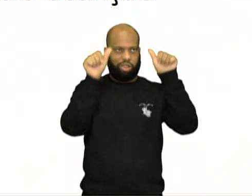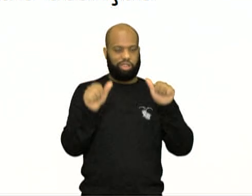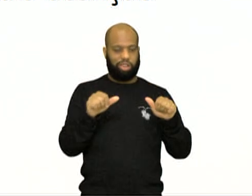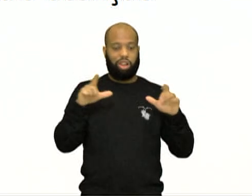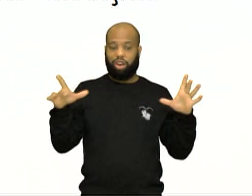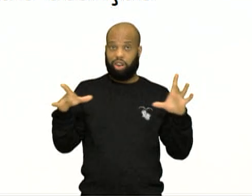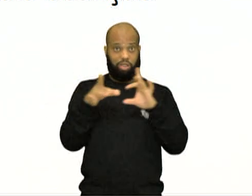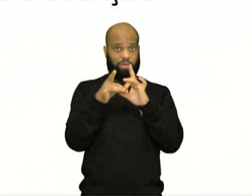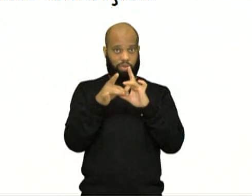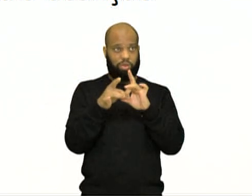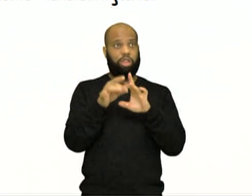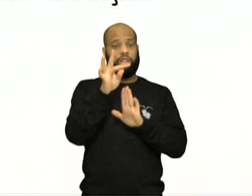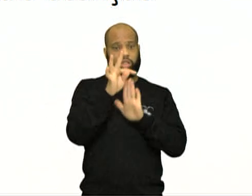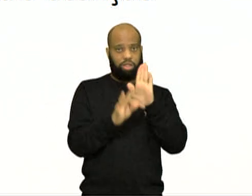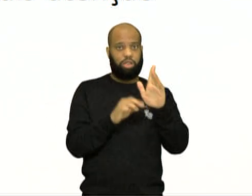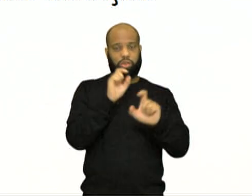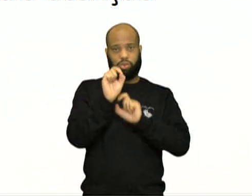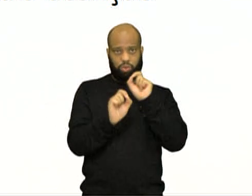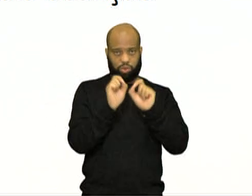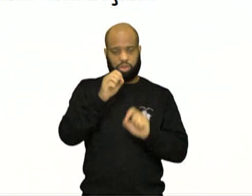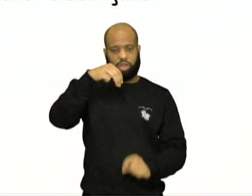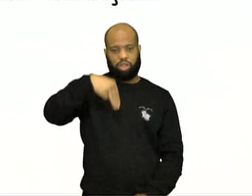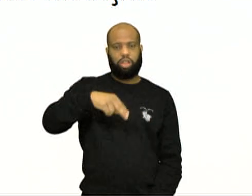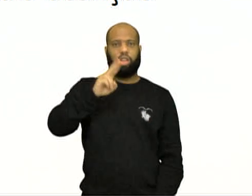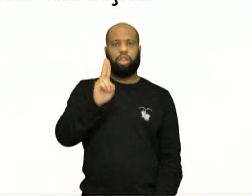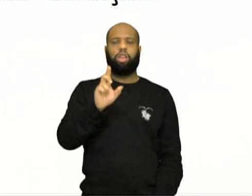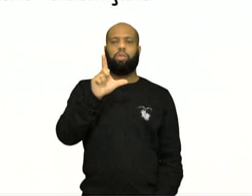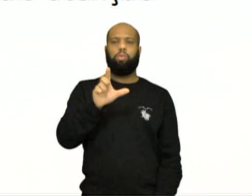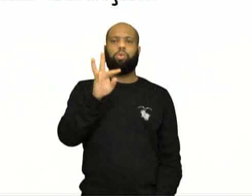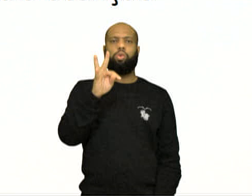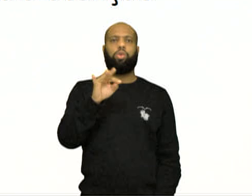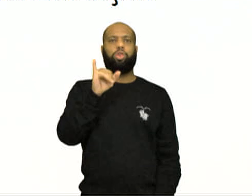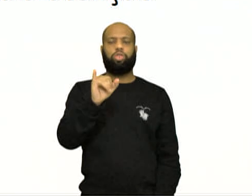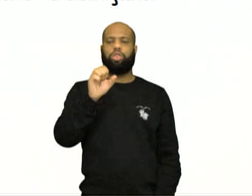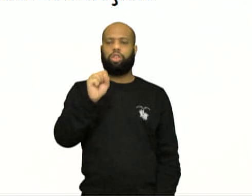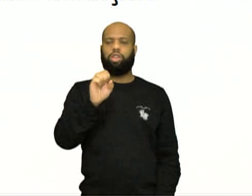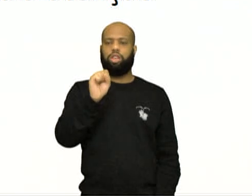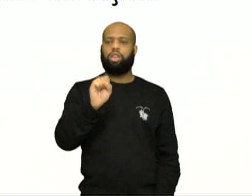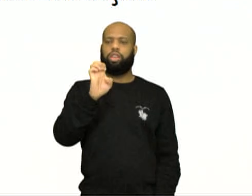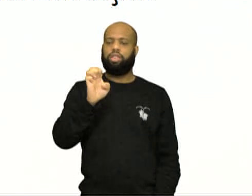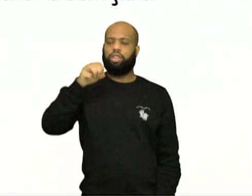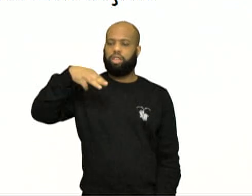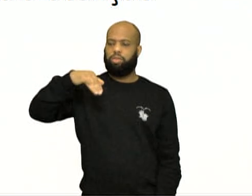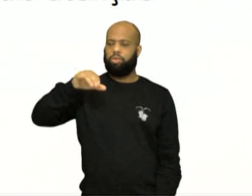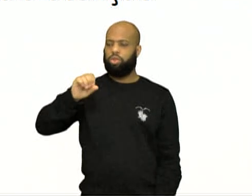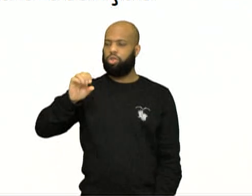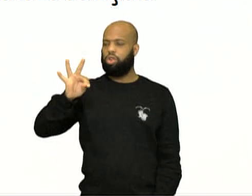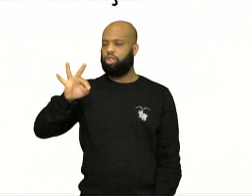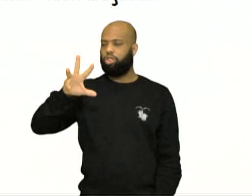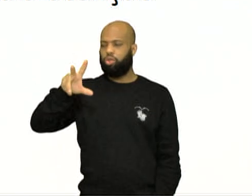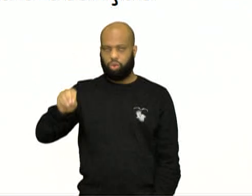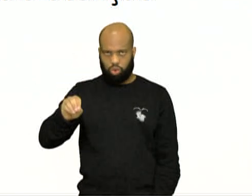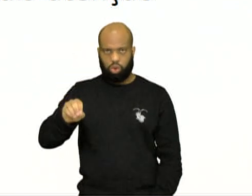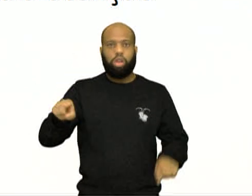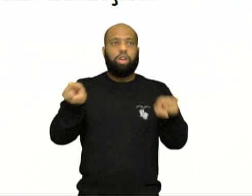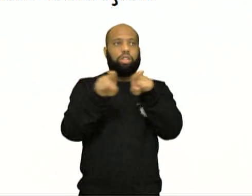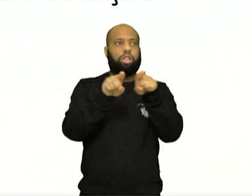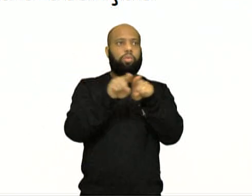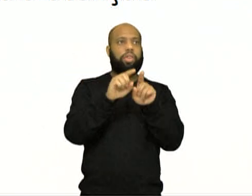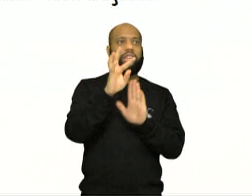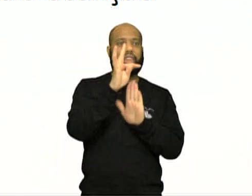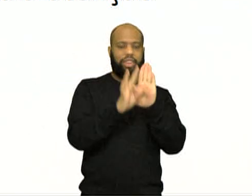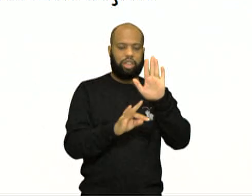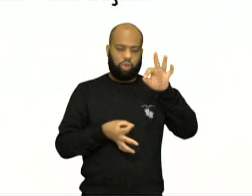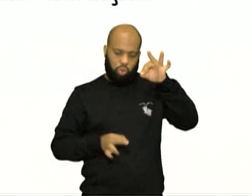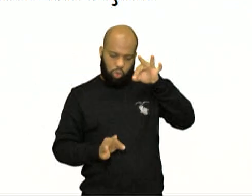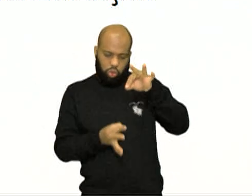que é o texto multissemiótico. É a junção das duas linguagens. O texto, ele vai ser um texto